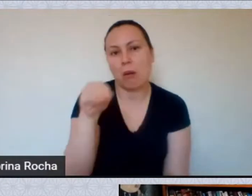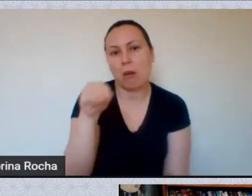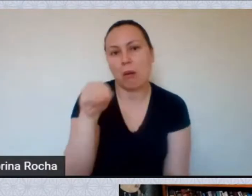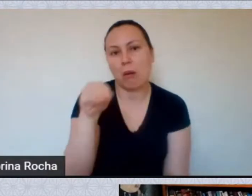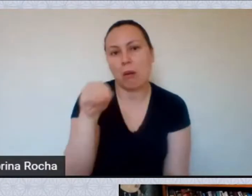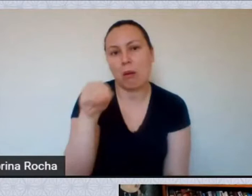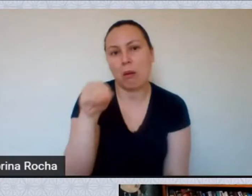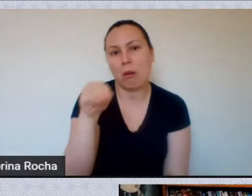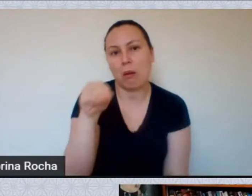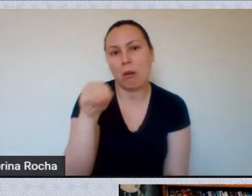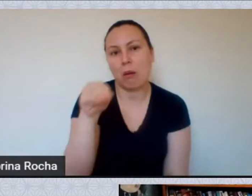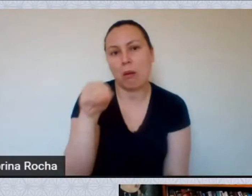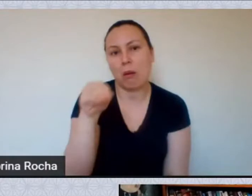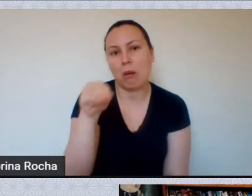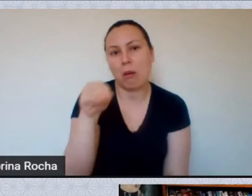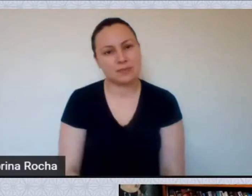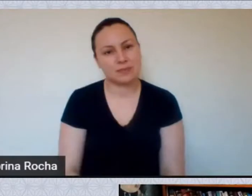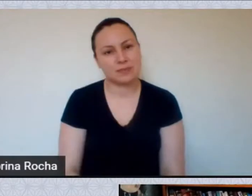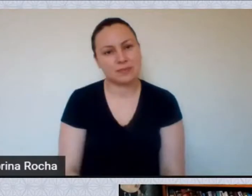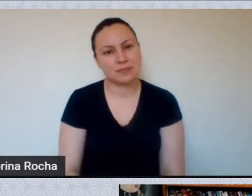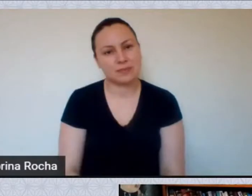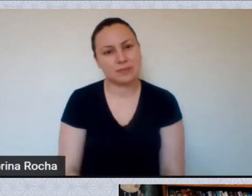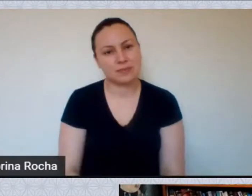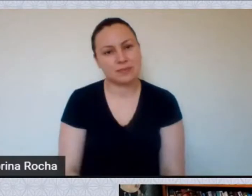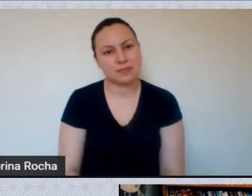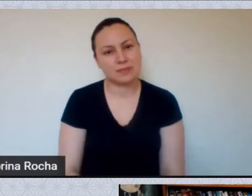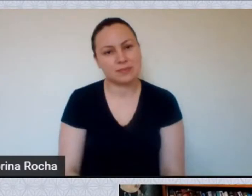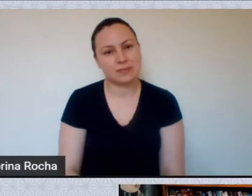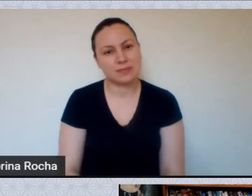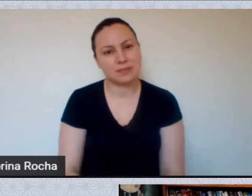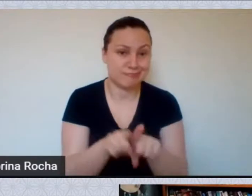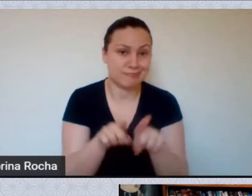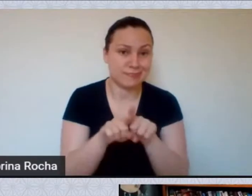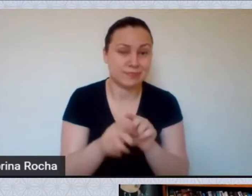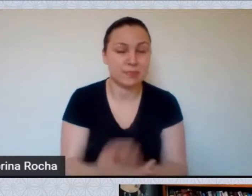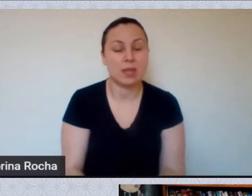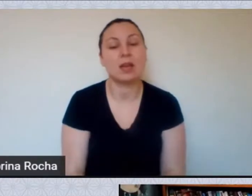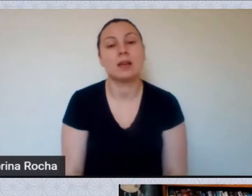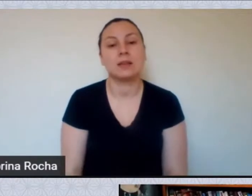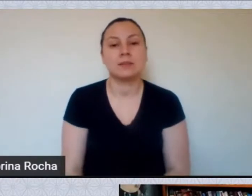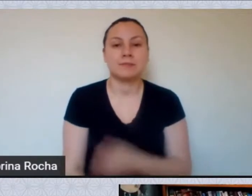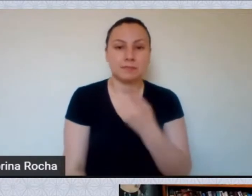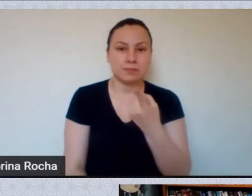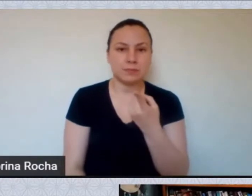trágica, na minha opinião. Então, sim, você fala, as pessoas